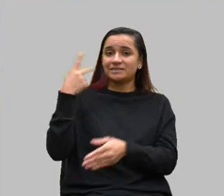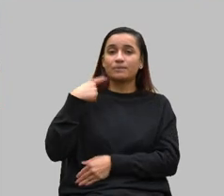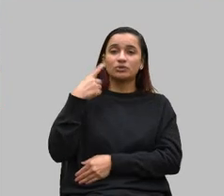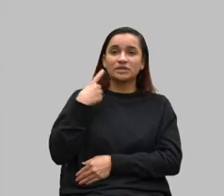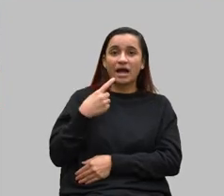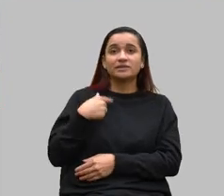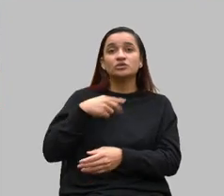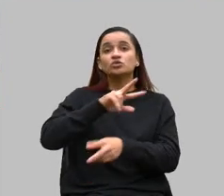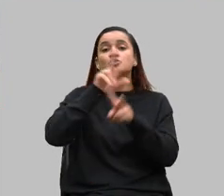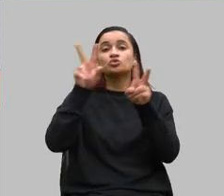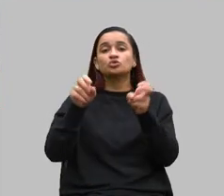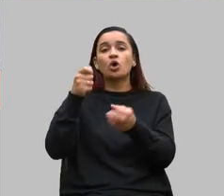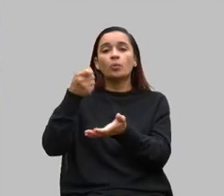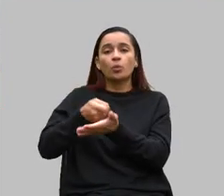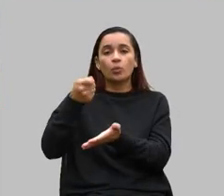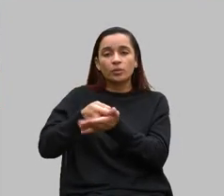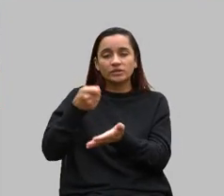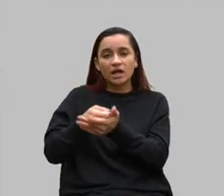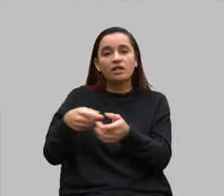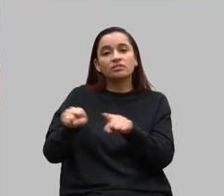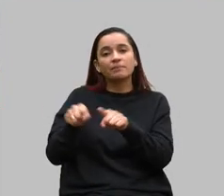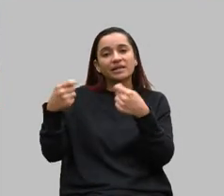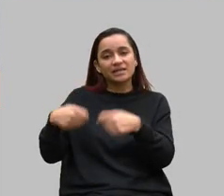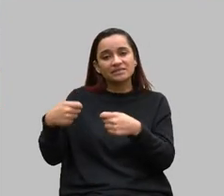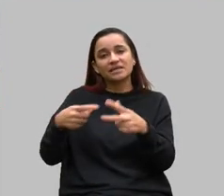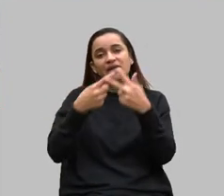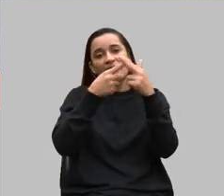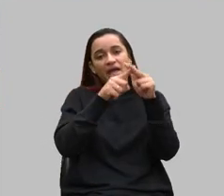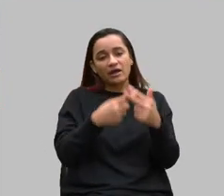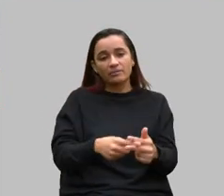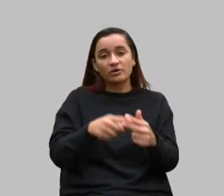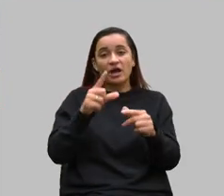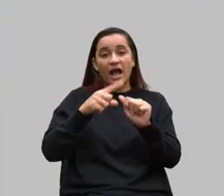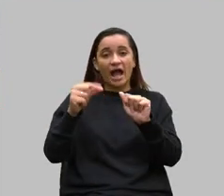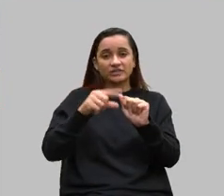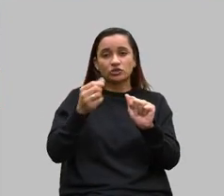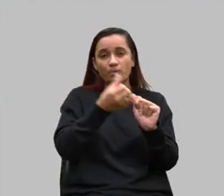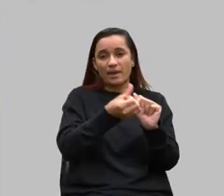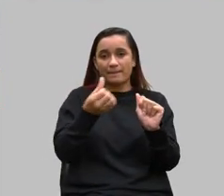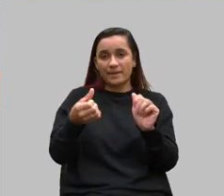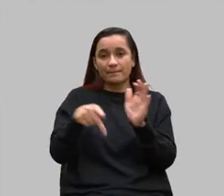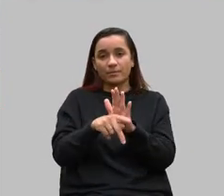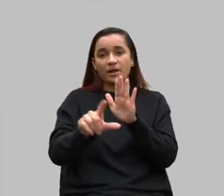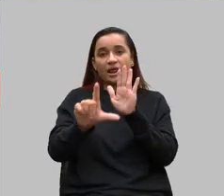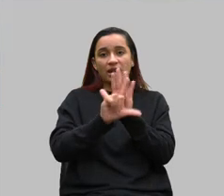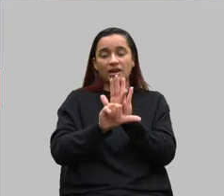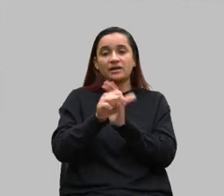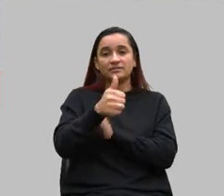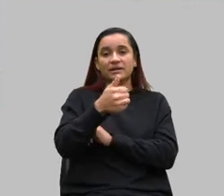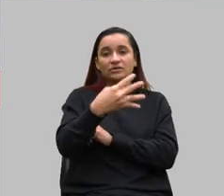exigibilidade e necessidade de regul entação do artigo 66 da lei federal número